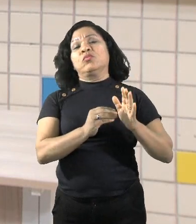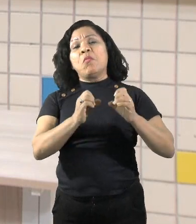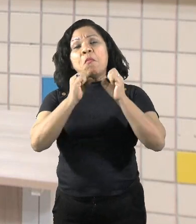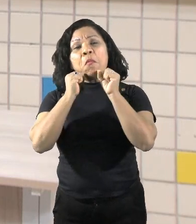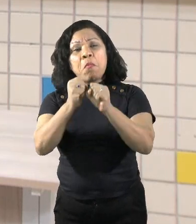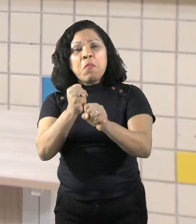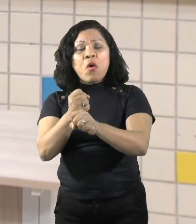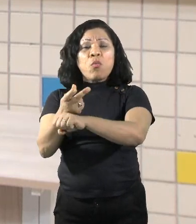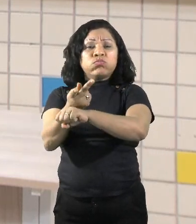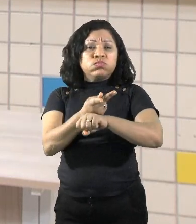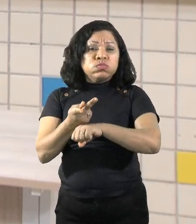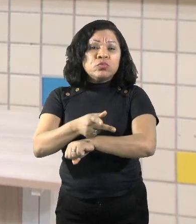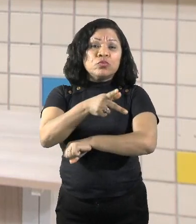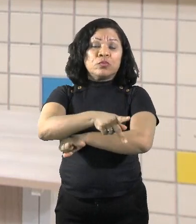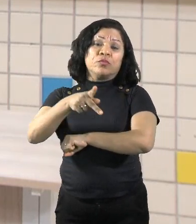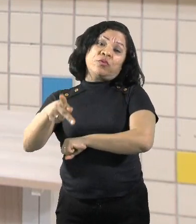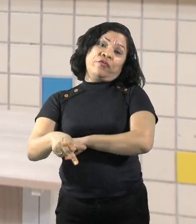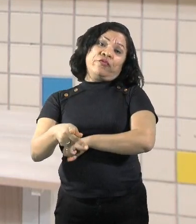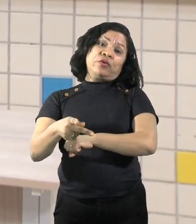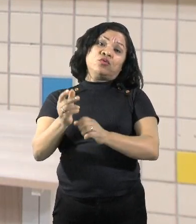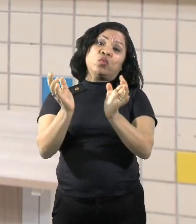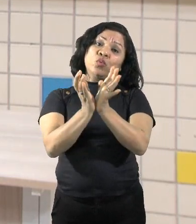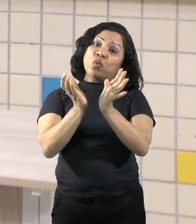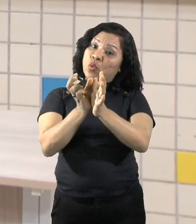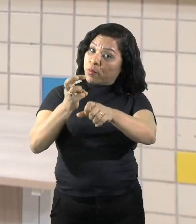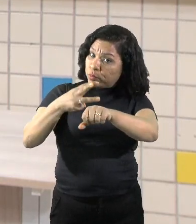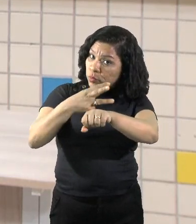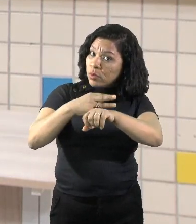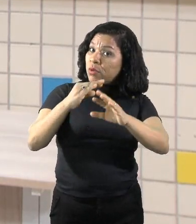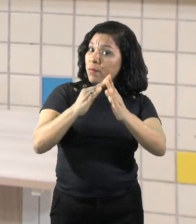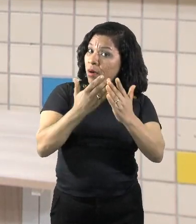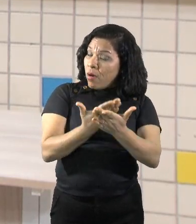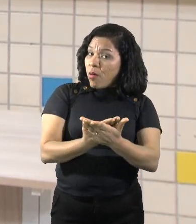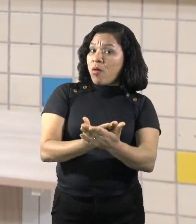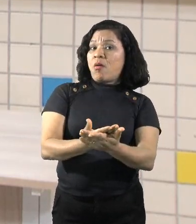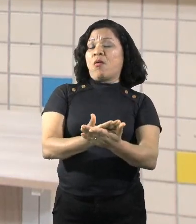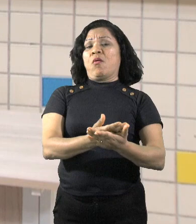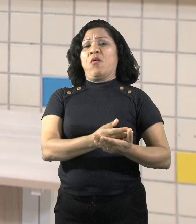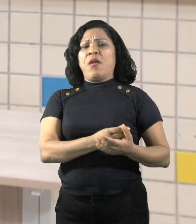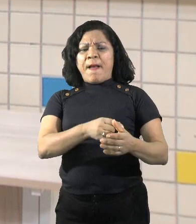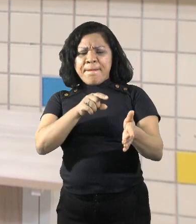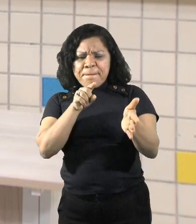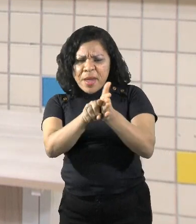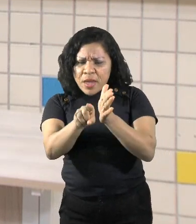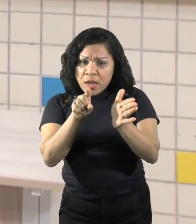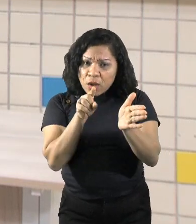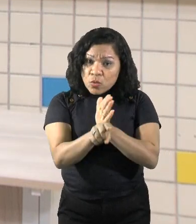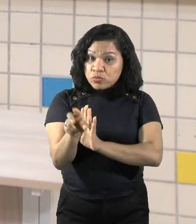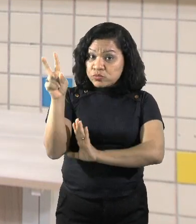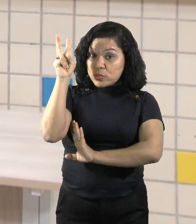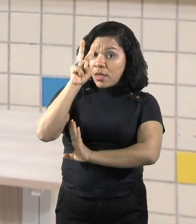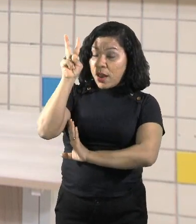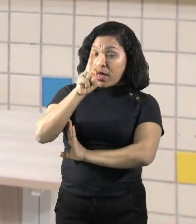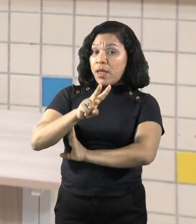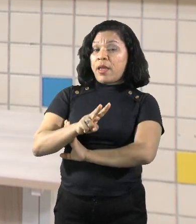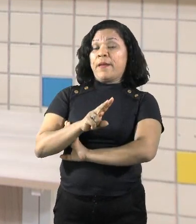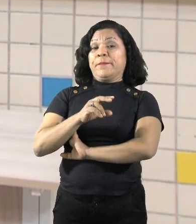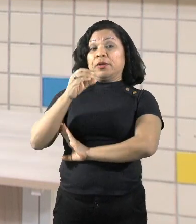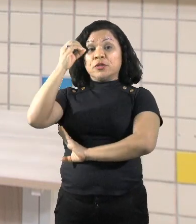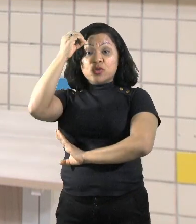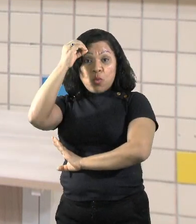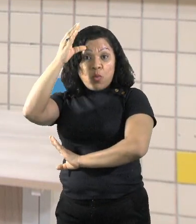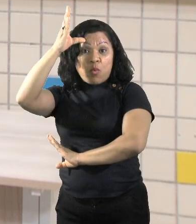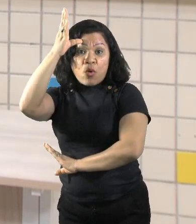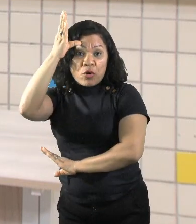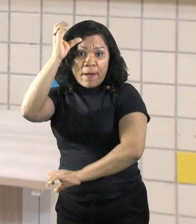os professores do seu grupo do WhatsApp escolar. Tirem suas dúvidas e lembre-se, o conhecimento não pode